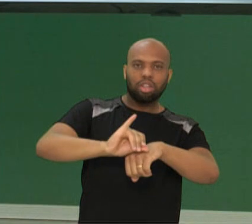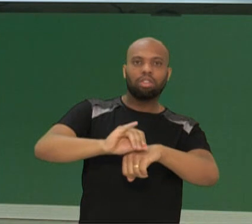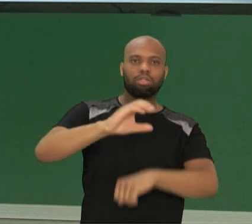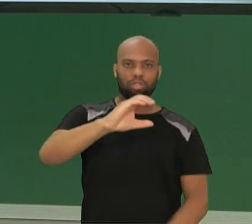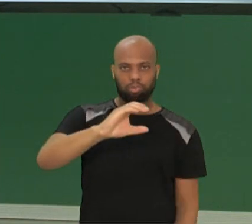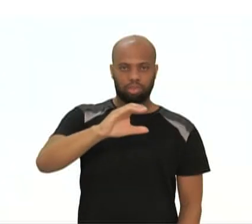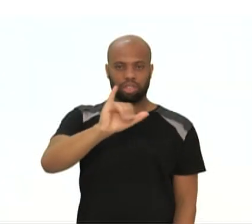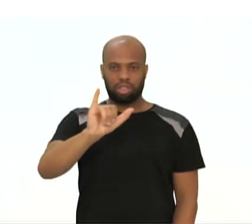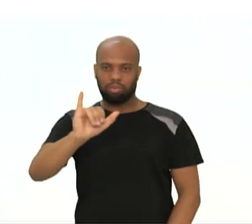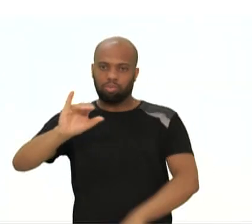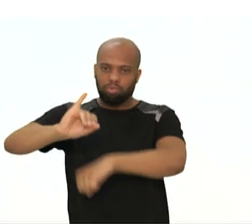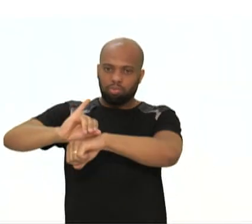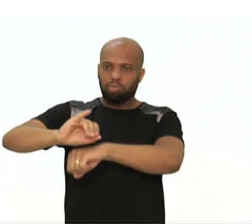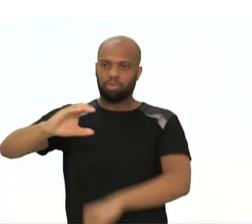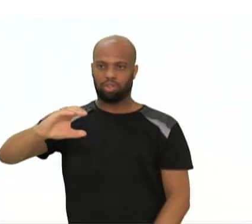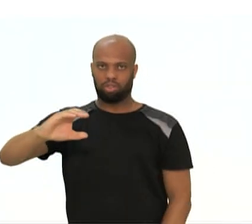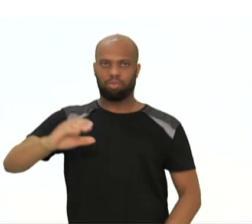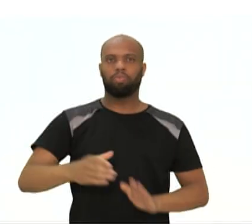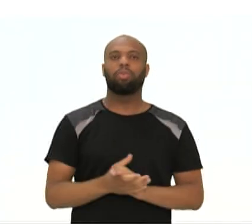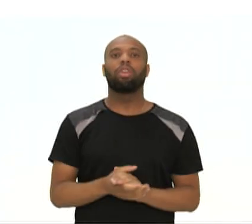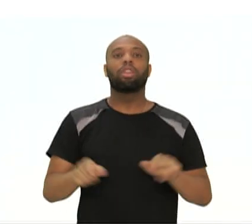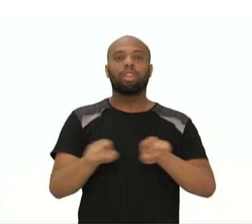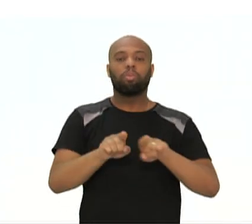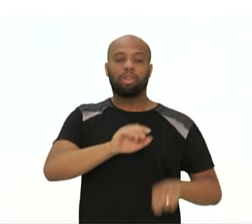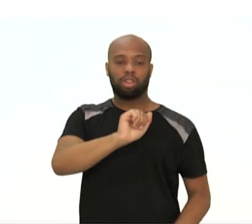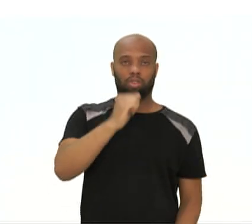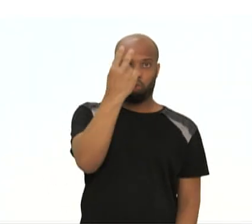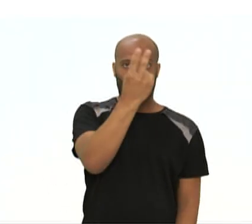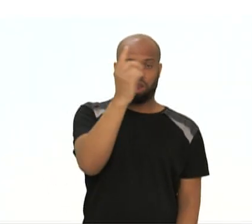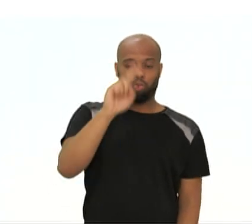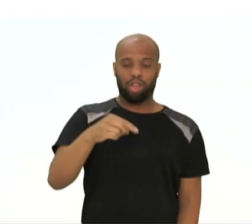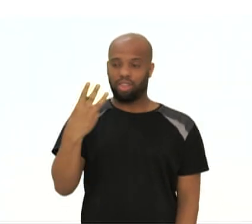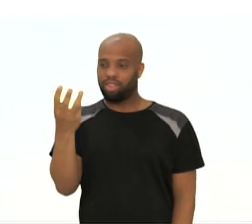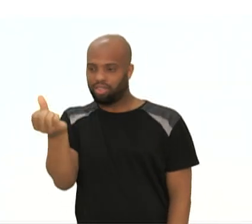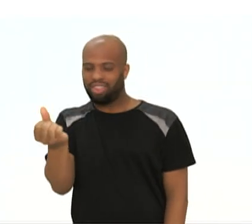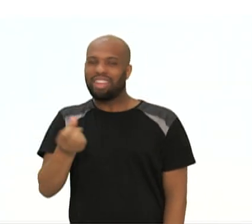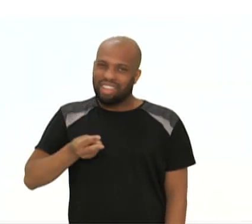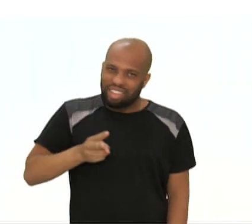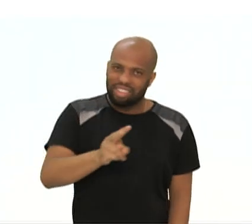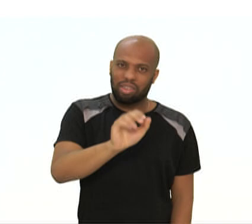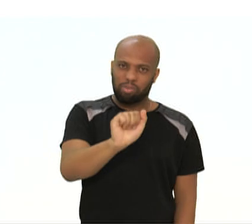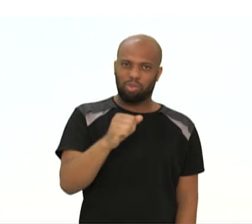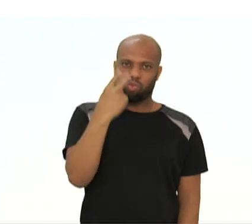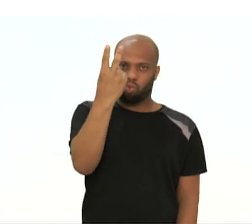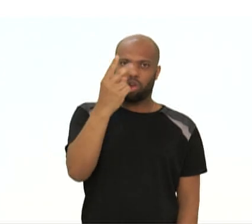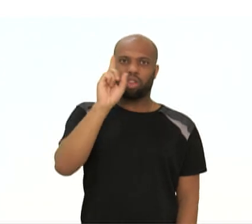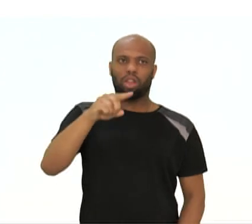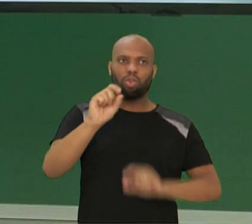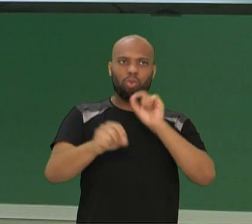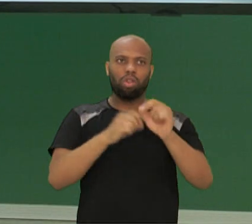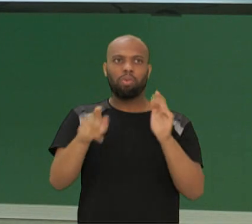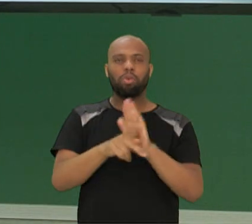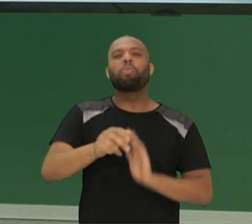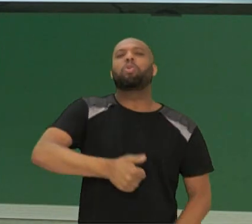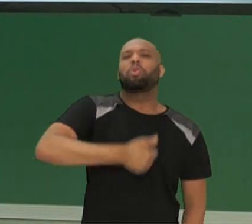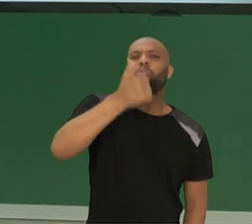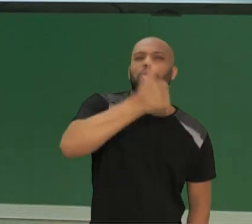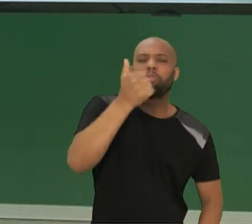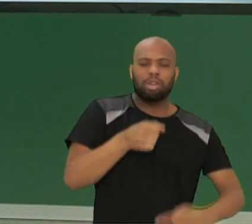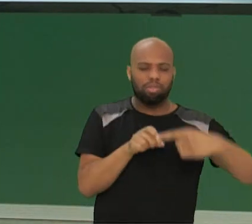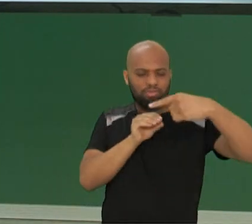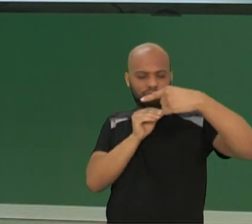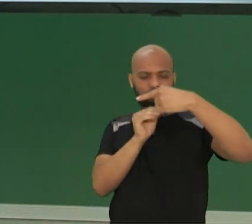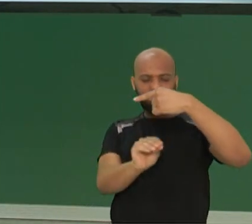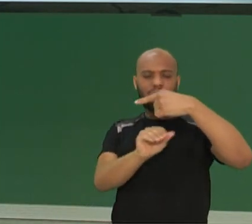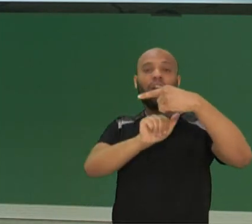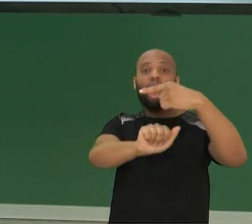Y do centro. O A ao quadrado, 36, sempre o A ao quadrado será denominador do primeiro membro